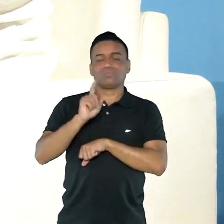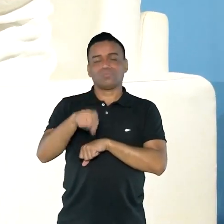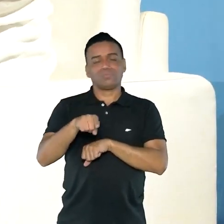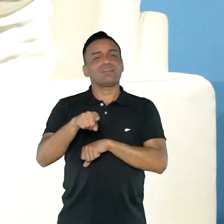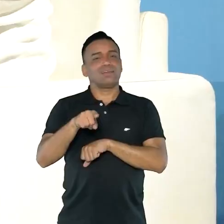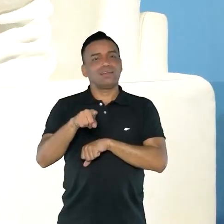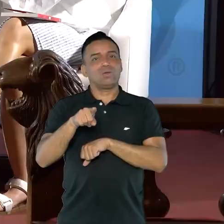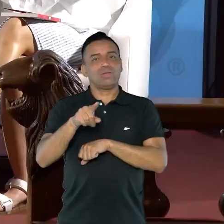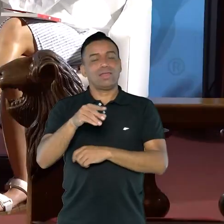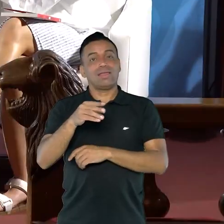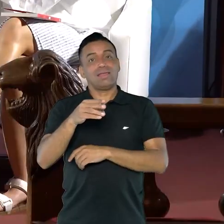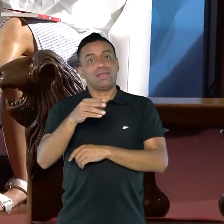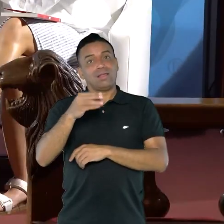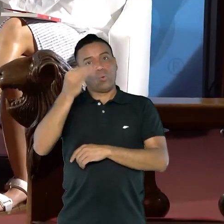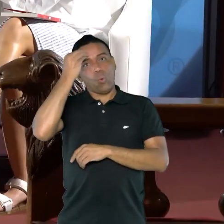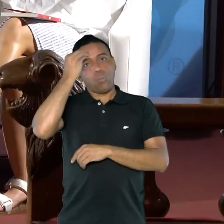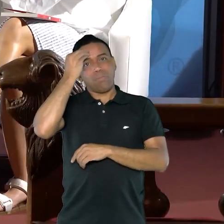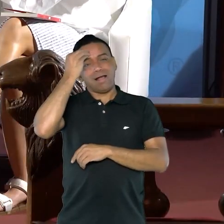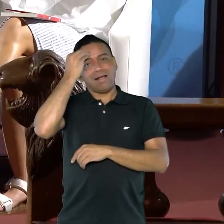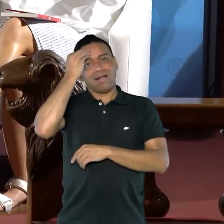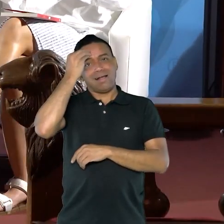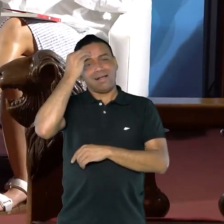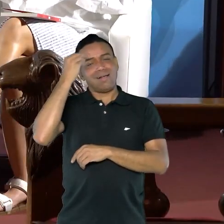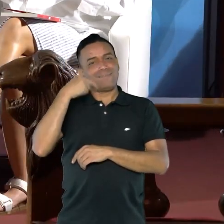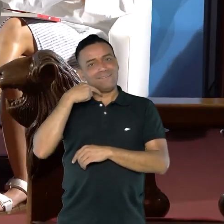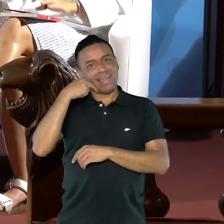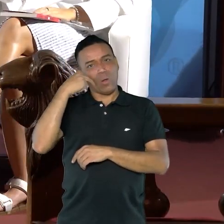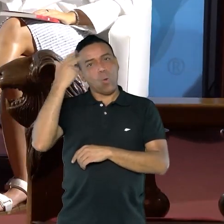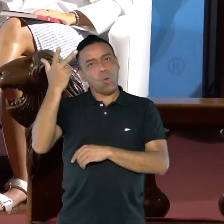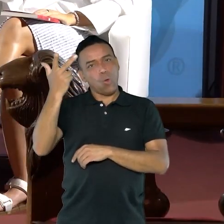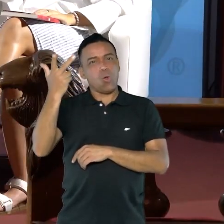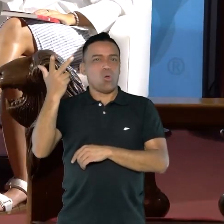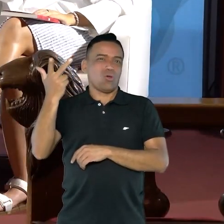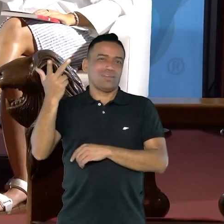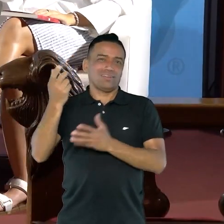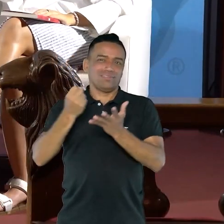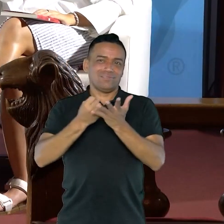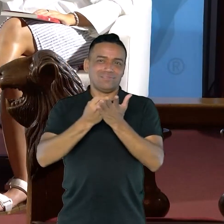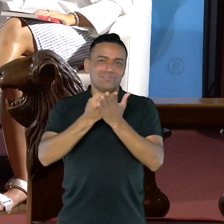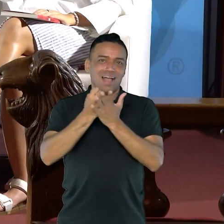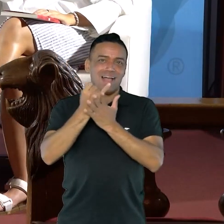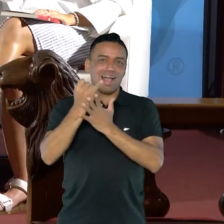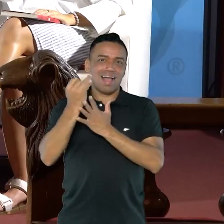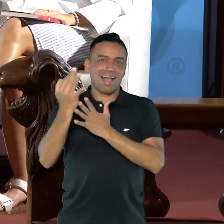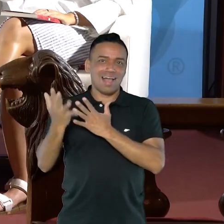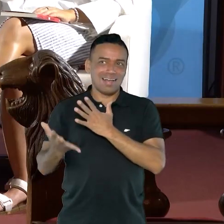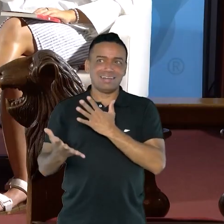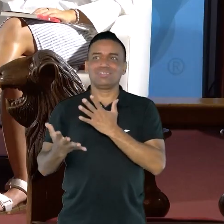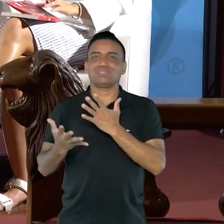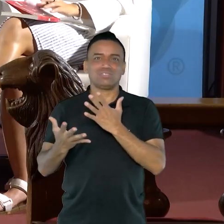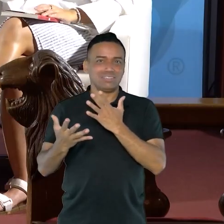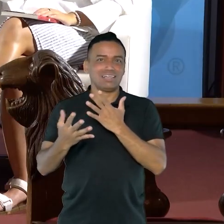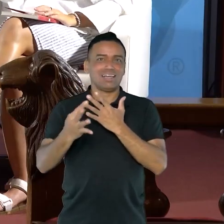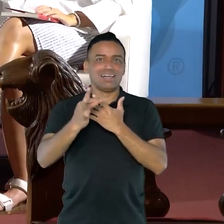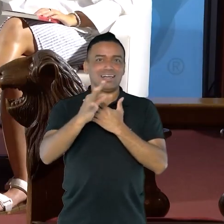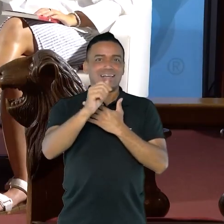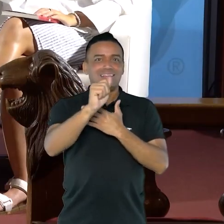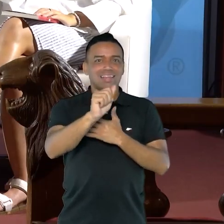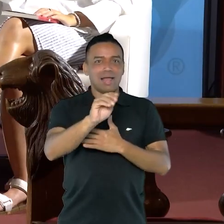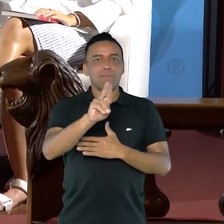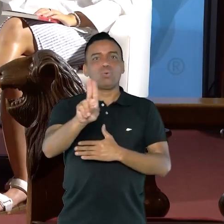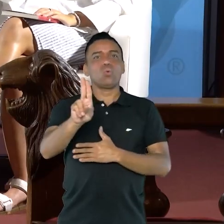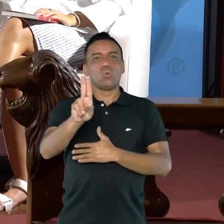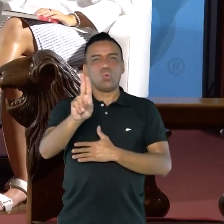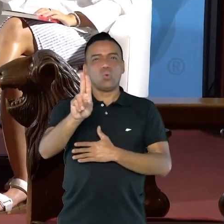da culpa, da vergonha e de uma série de tabus em relação a algo que nos compõe, né,